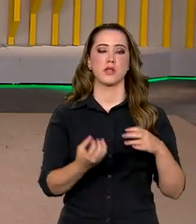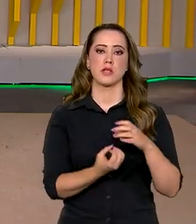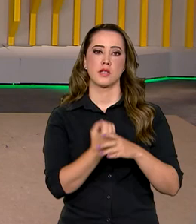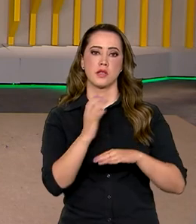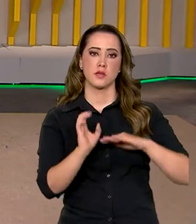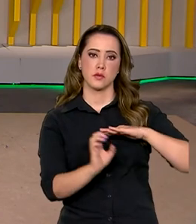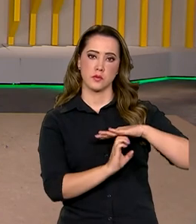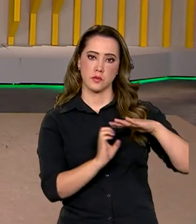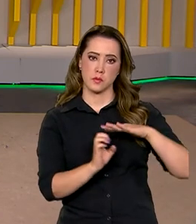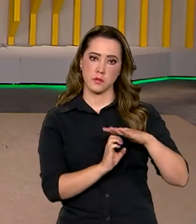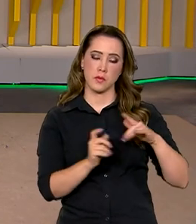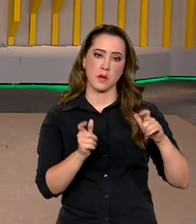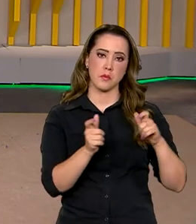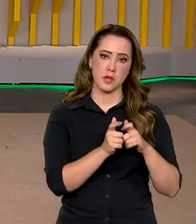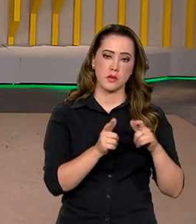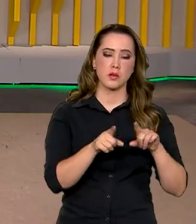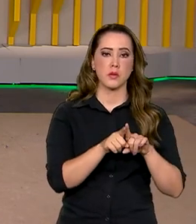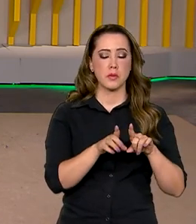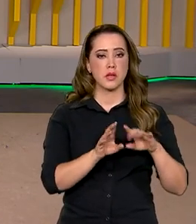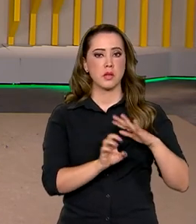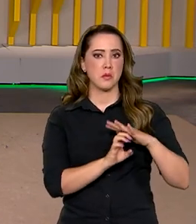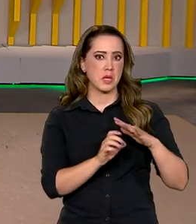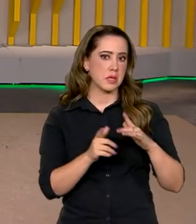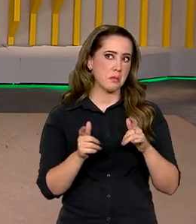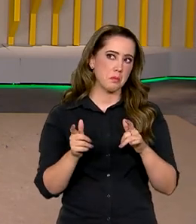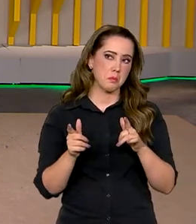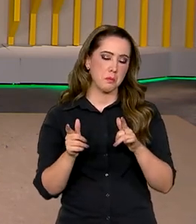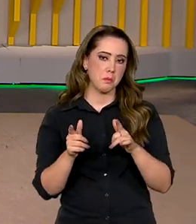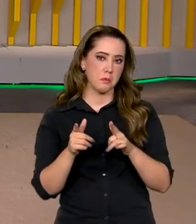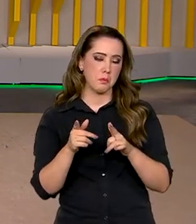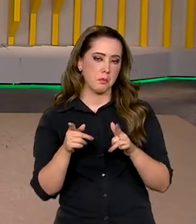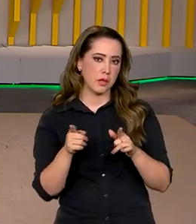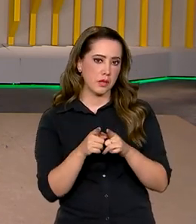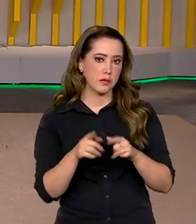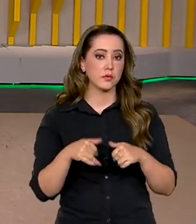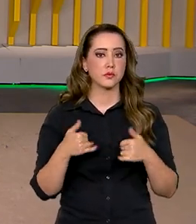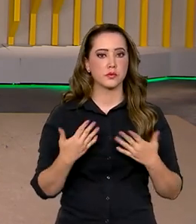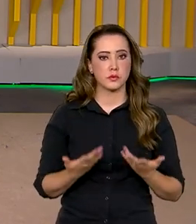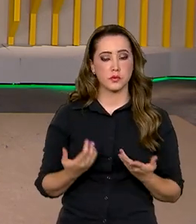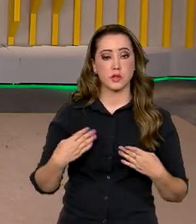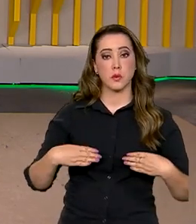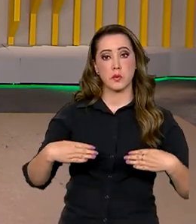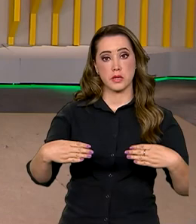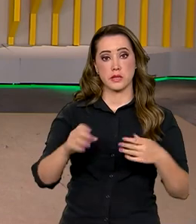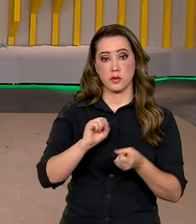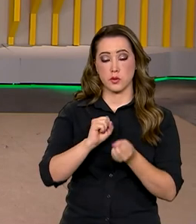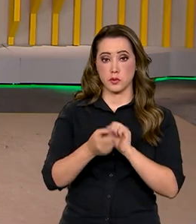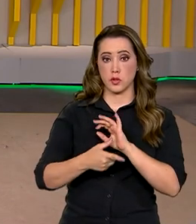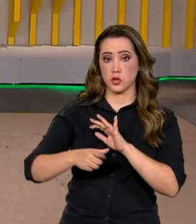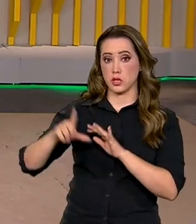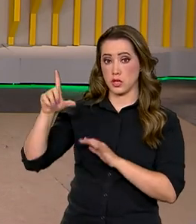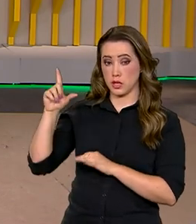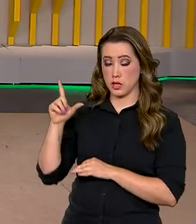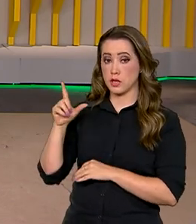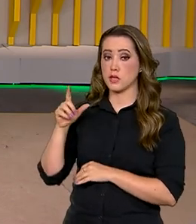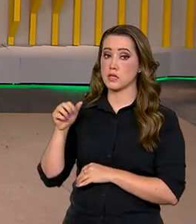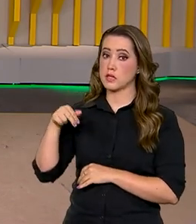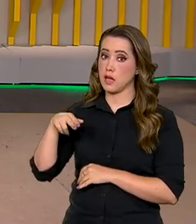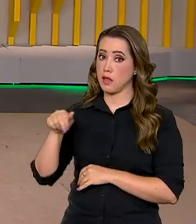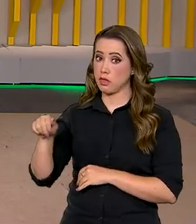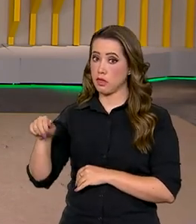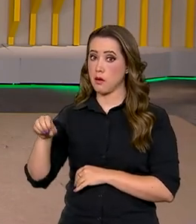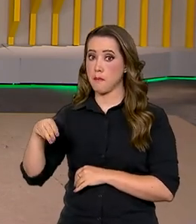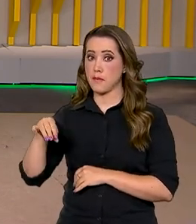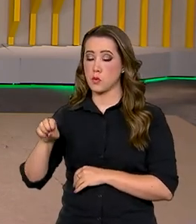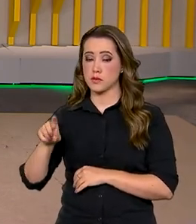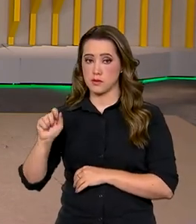da Microempresa e da Empresa de Pequeno Porte. É, Roberto, e o Ministério do Esporte, que era ocupado por Ana Moser,